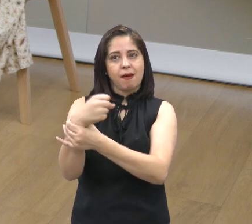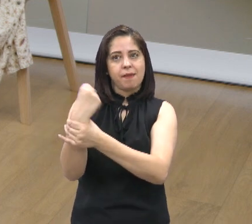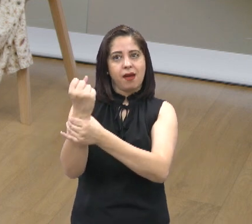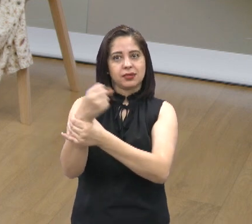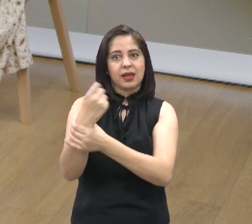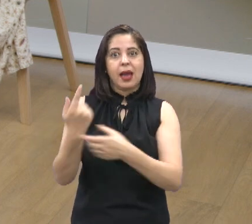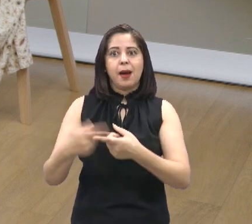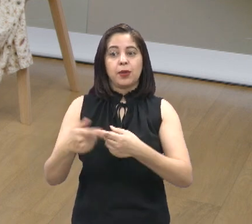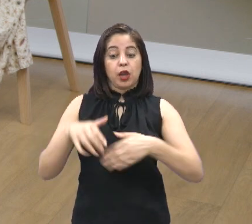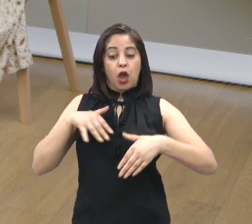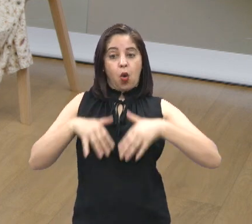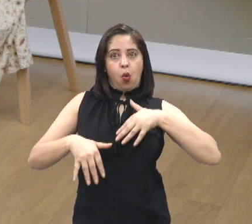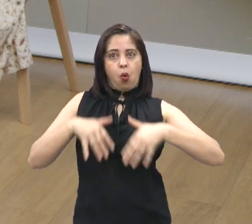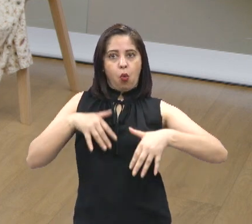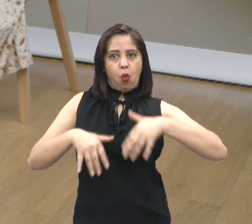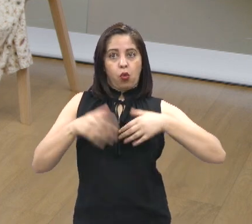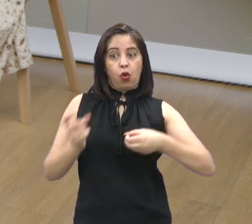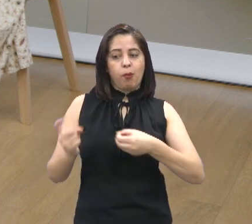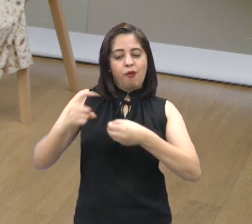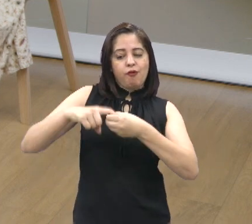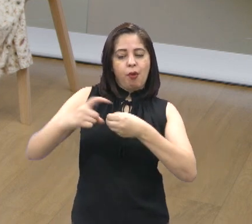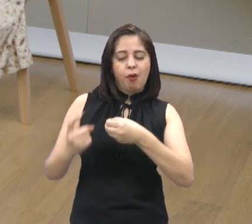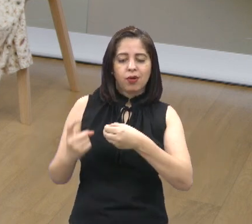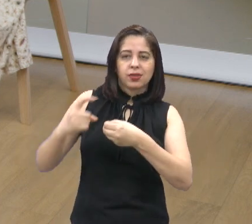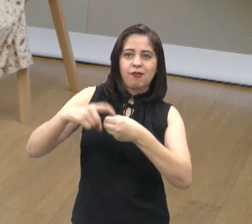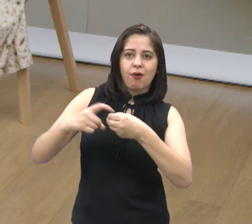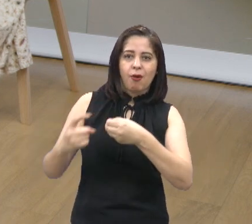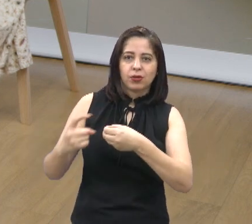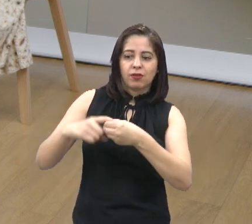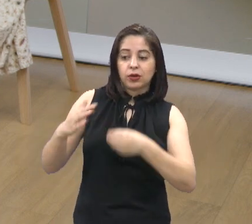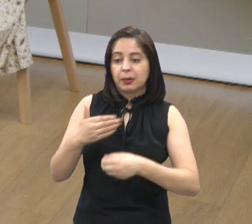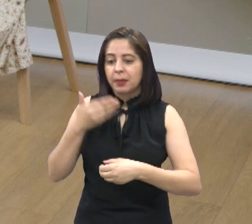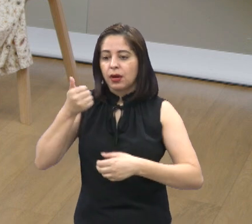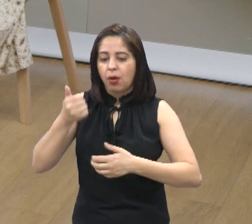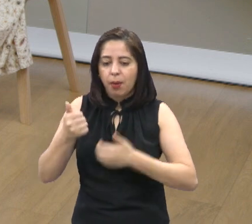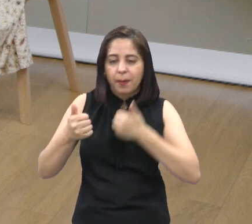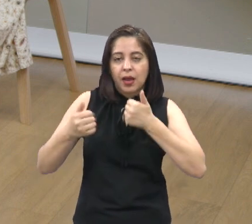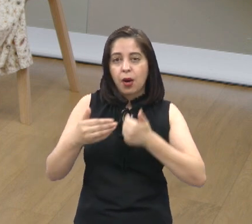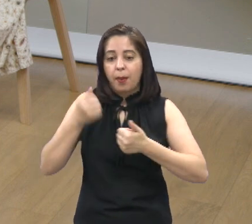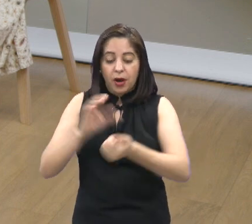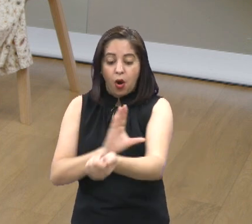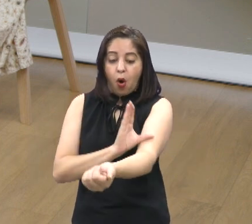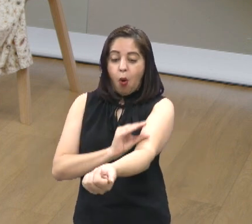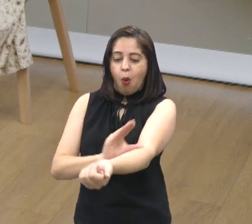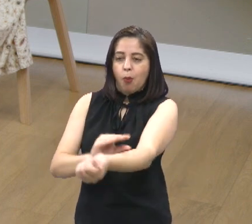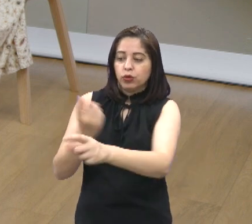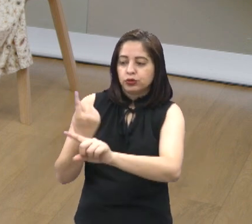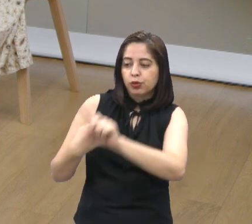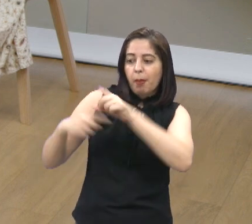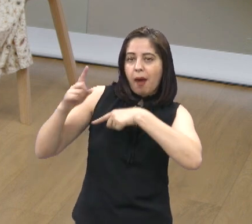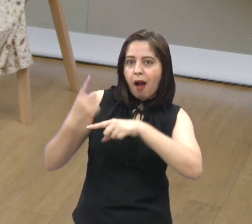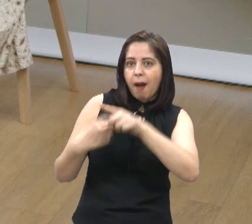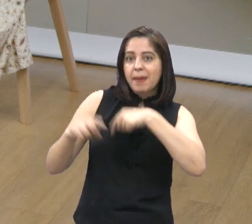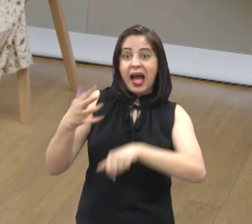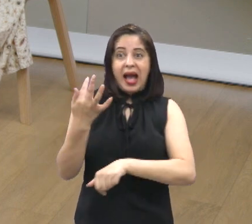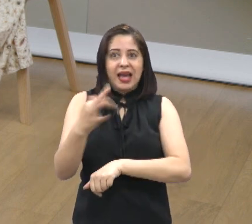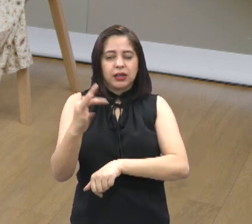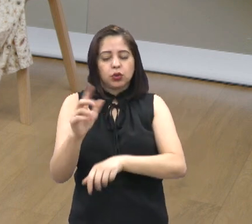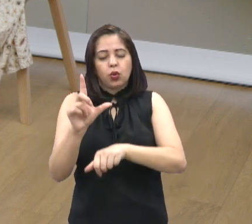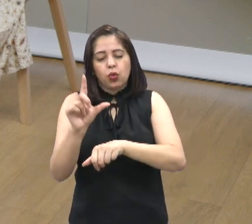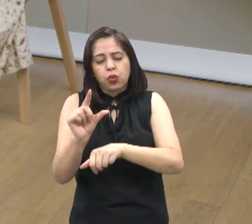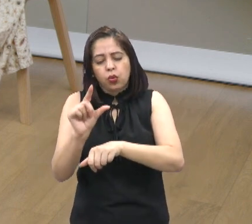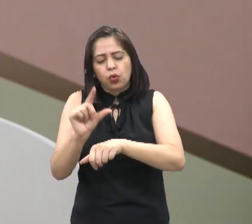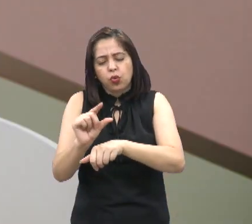paciente poder e tendo um ganho, né, de força muscular, também para alívio de dor, né, e depois quando